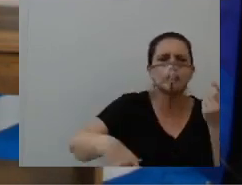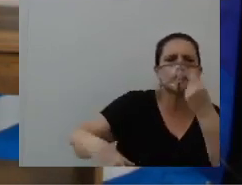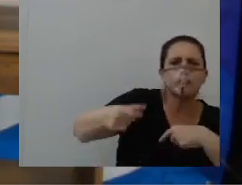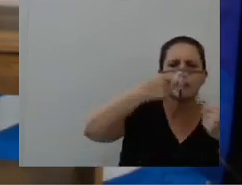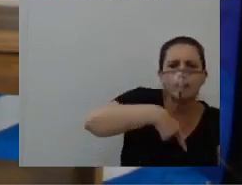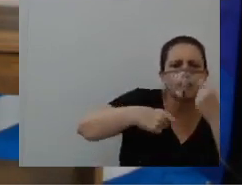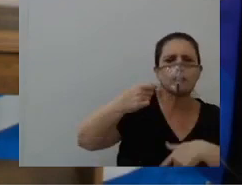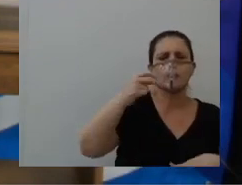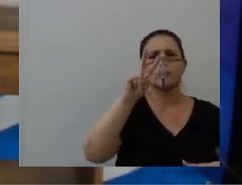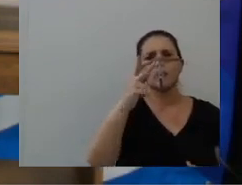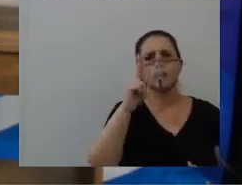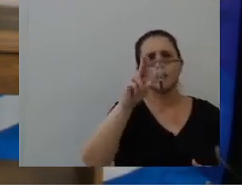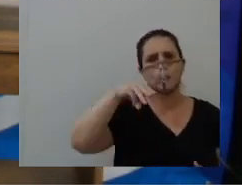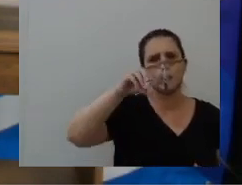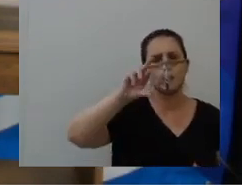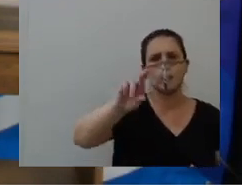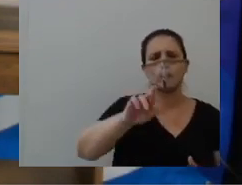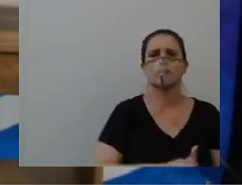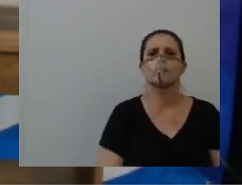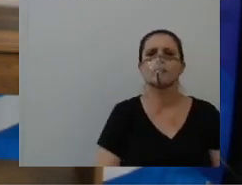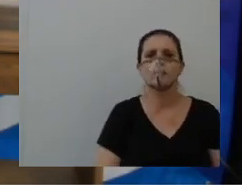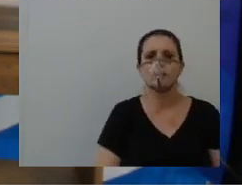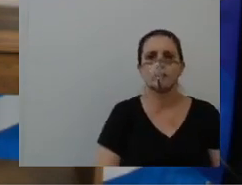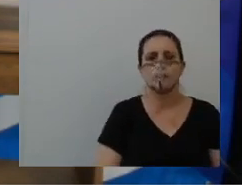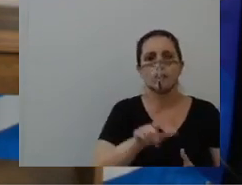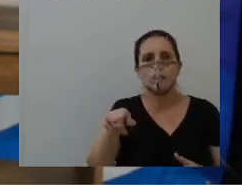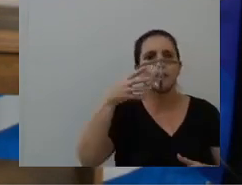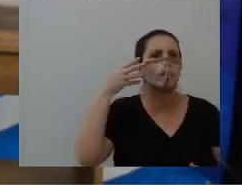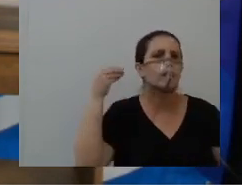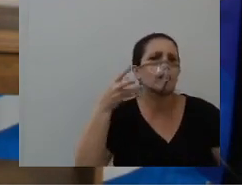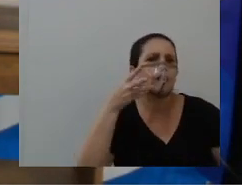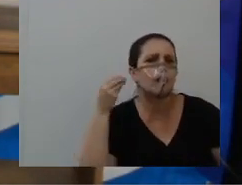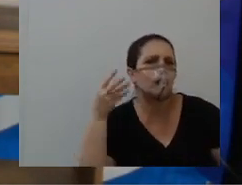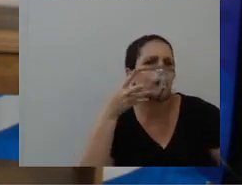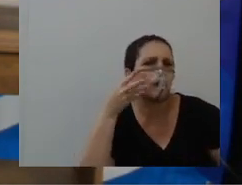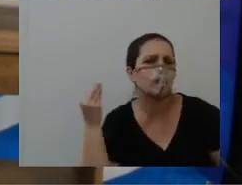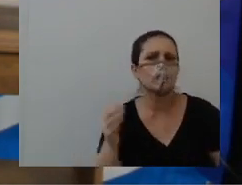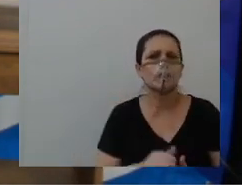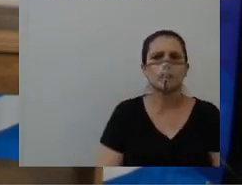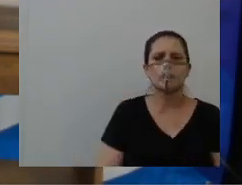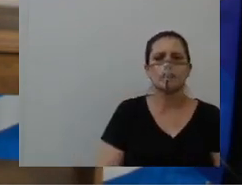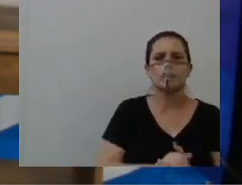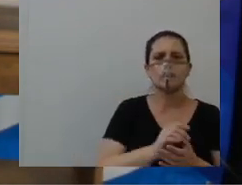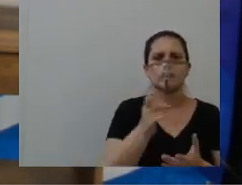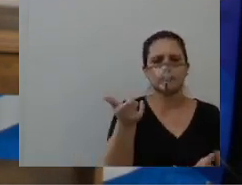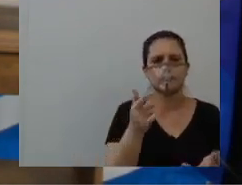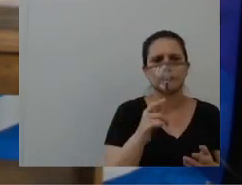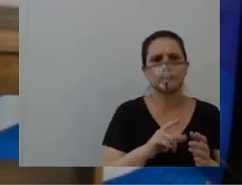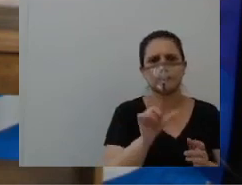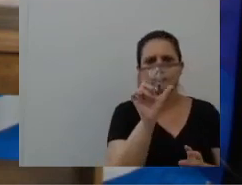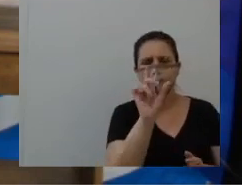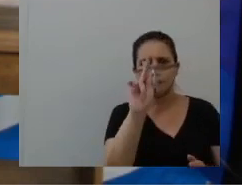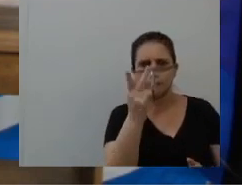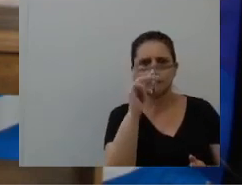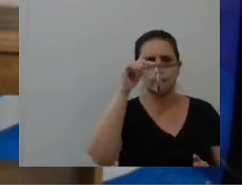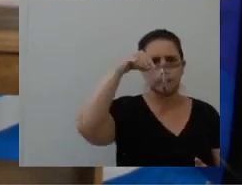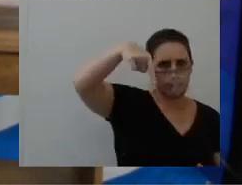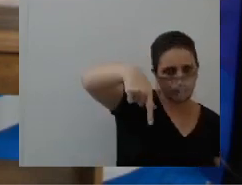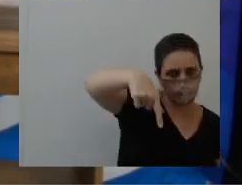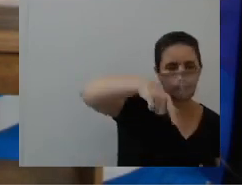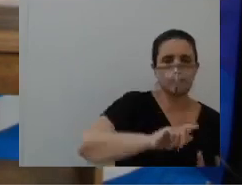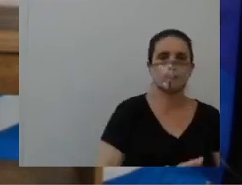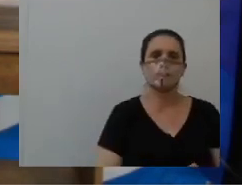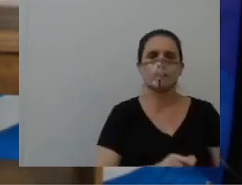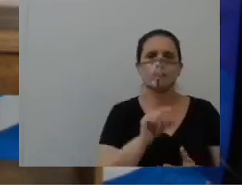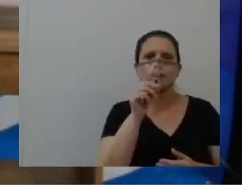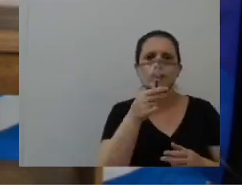característica bem presente nas histórias em quadrinho. Olha lá, o Garfield trouxe exemplo para vocês, ó, histórias em quadrinhos ou as HQs. Nome dado à arte